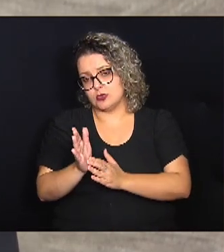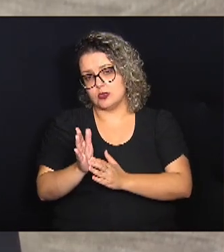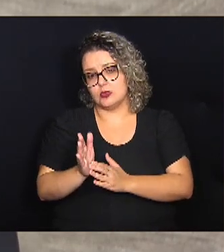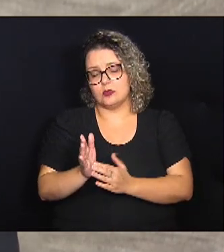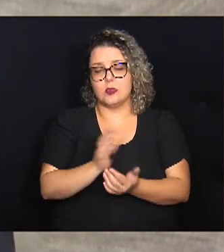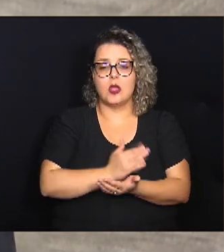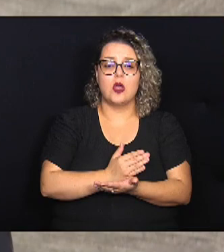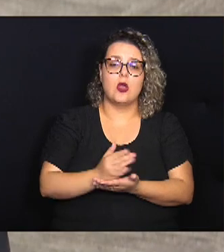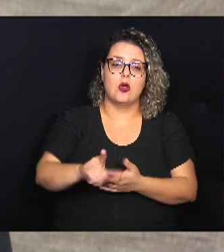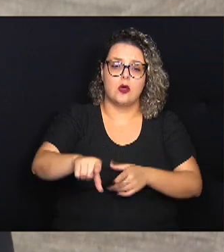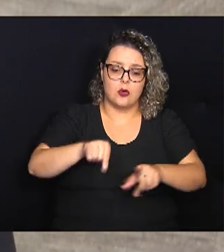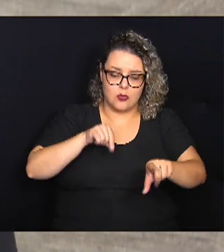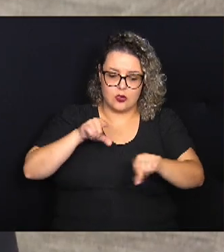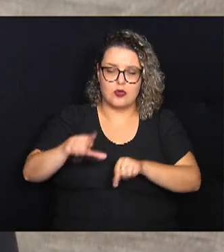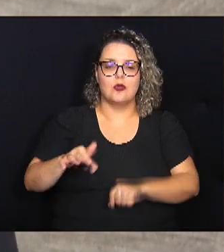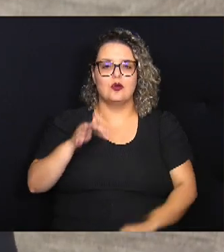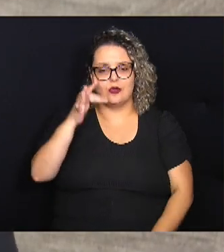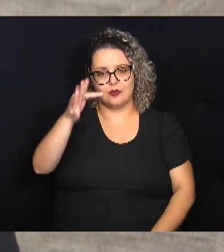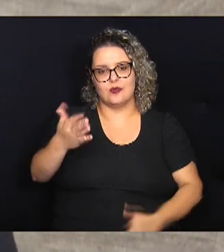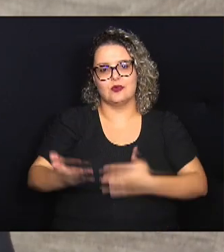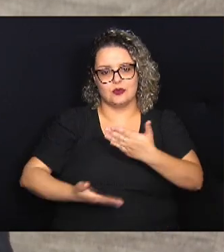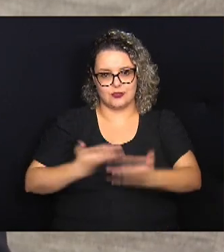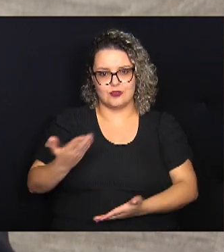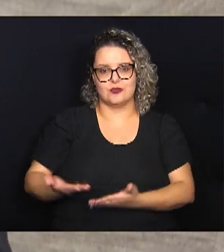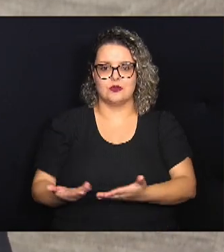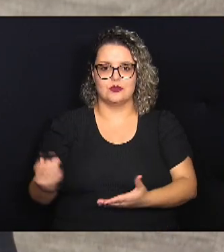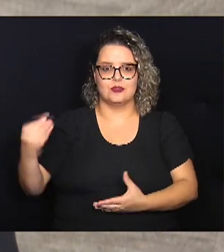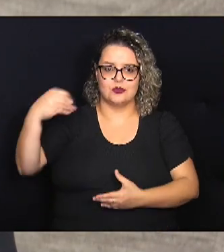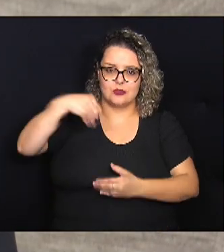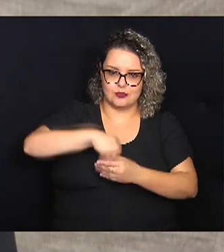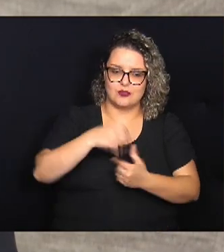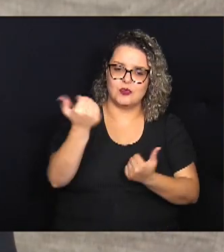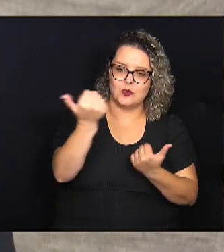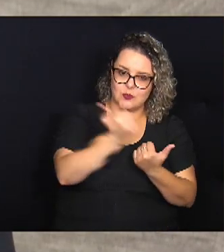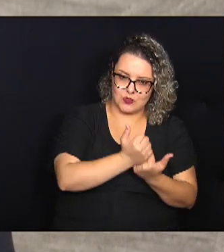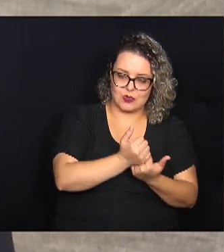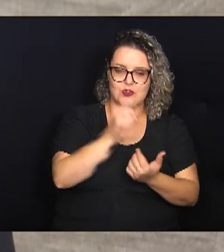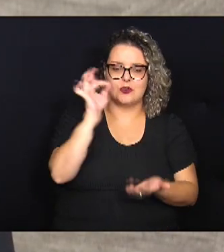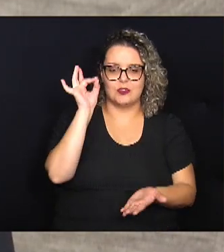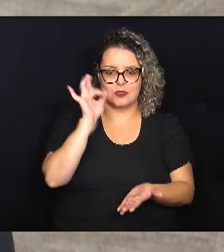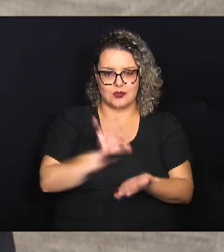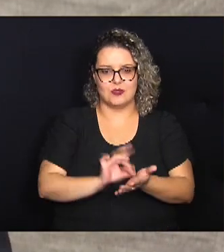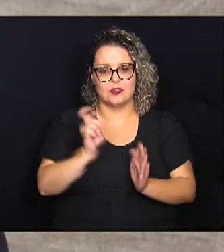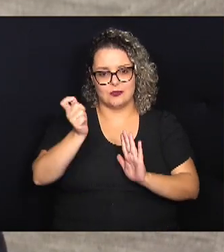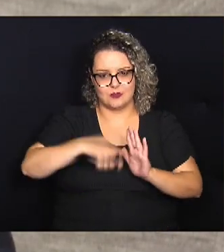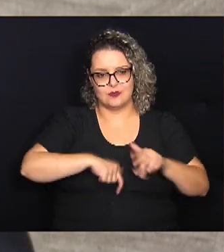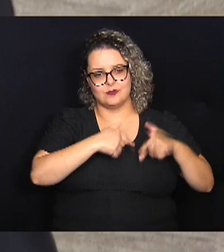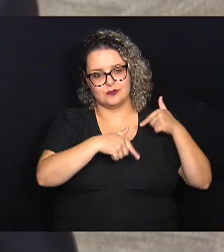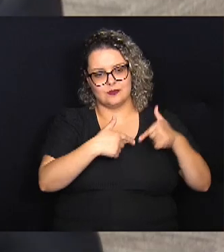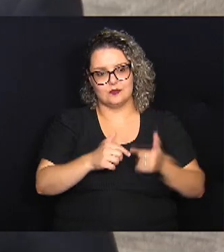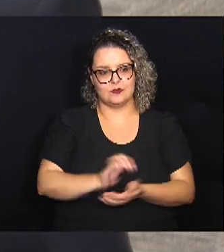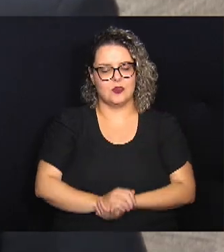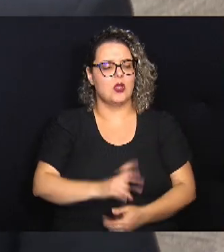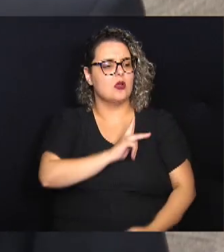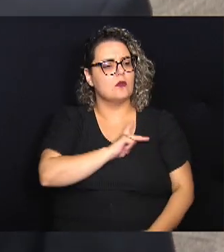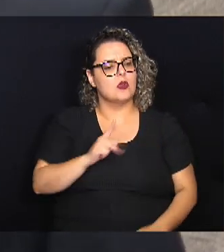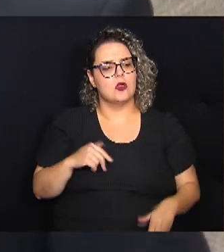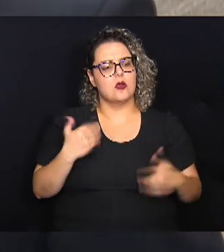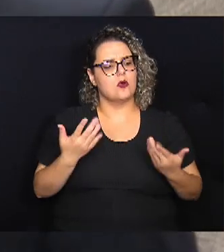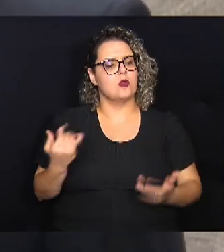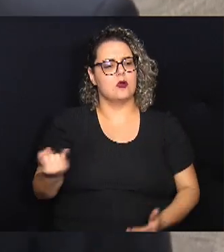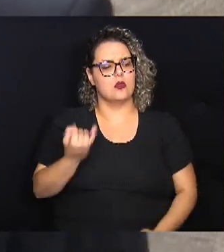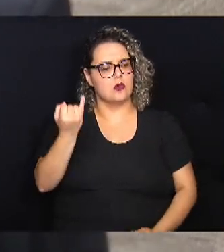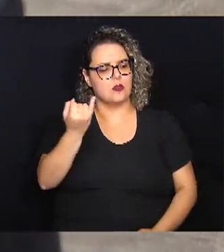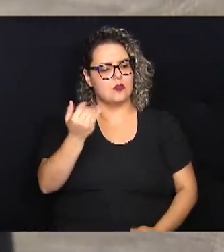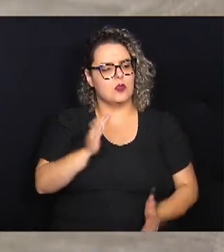a selecionar os futuros servidores que vão ocupar esses cargos efetivos e de carreira da Câmara. Presidente, qual que é a importância, então, de um